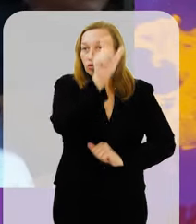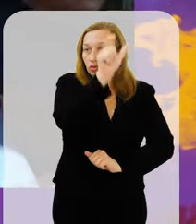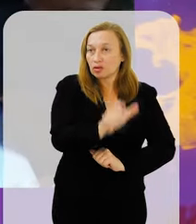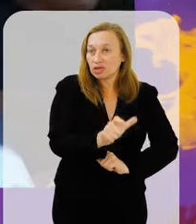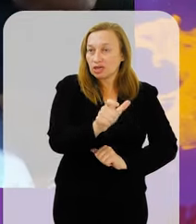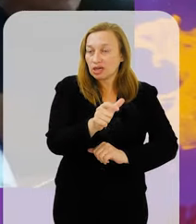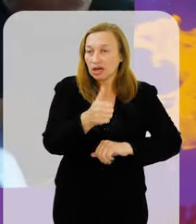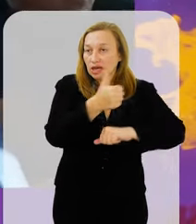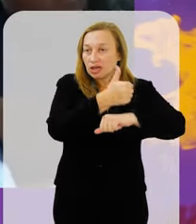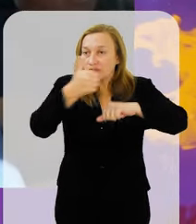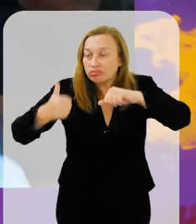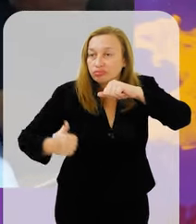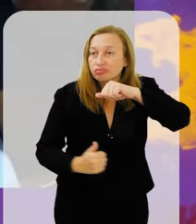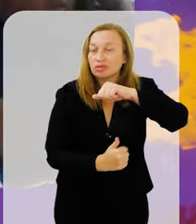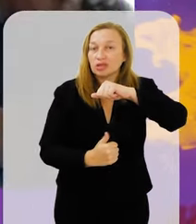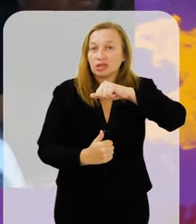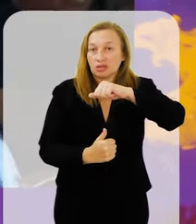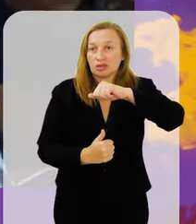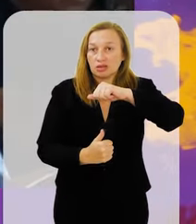A2.